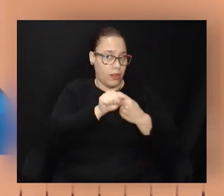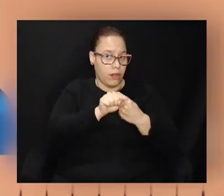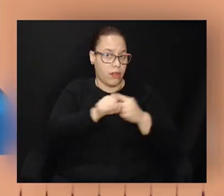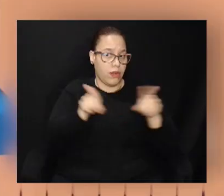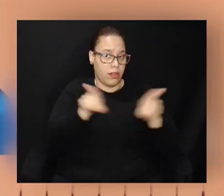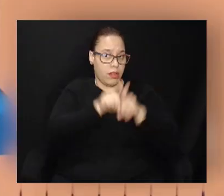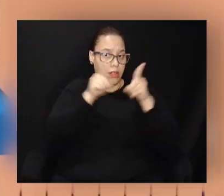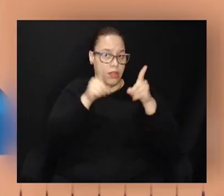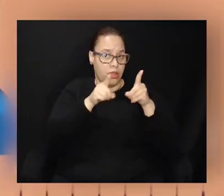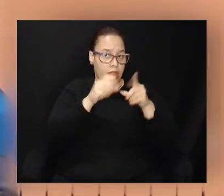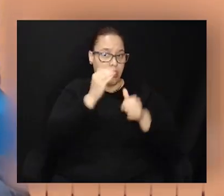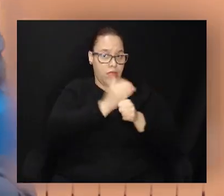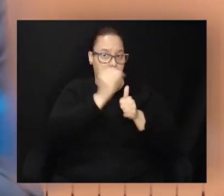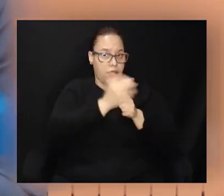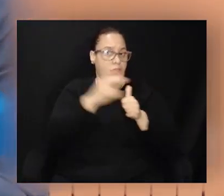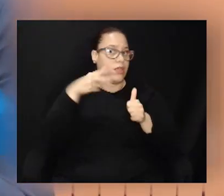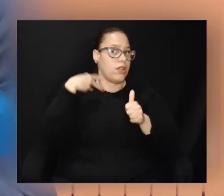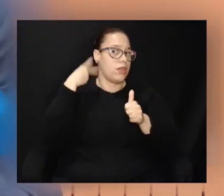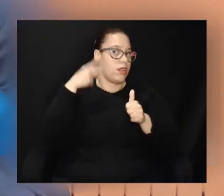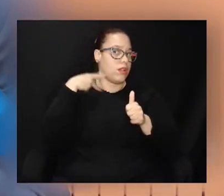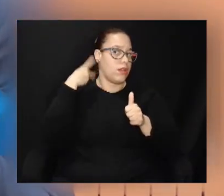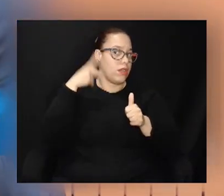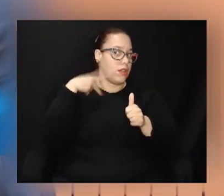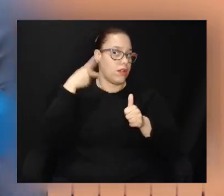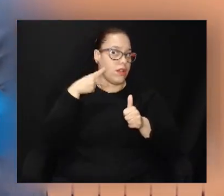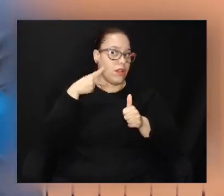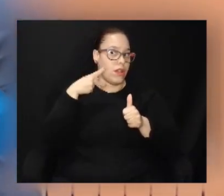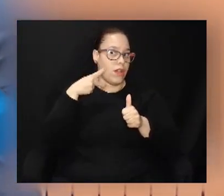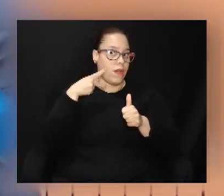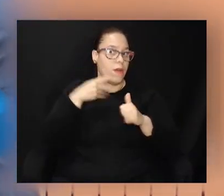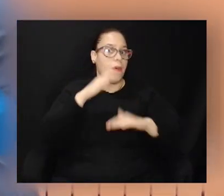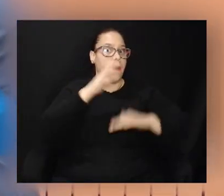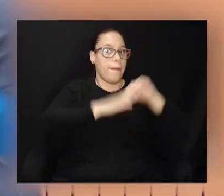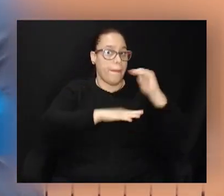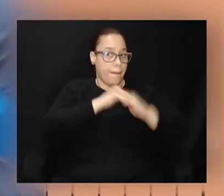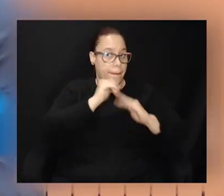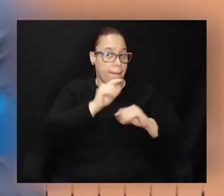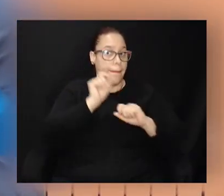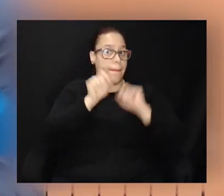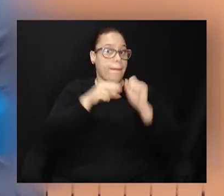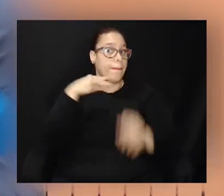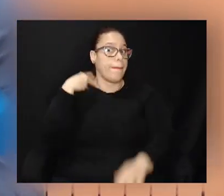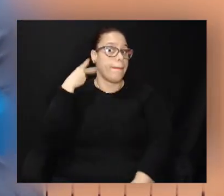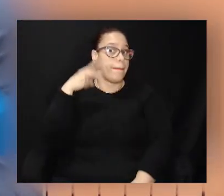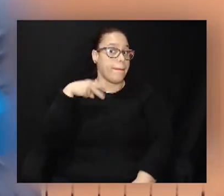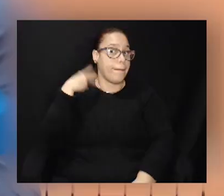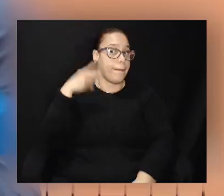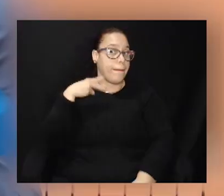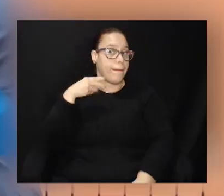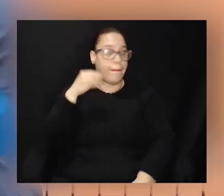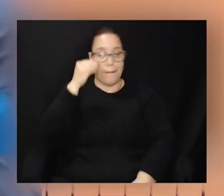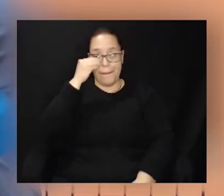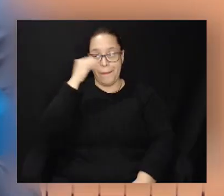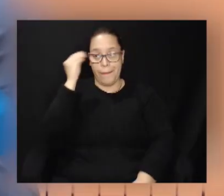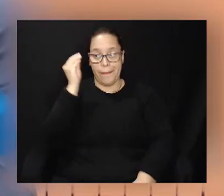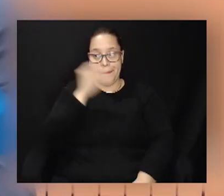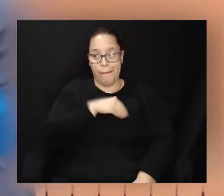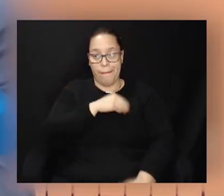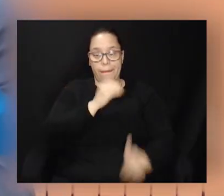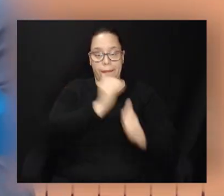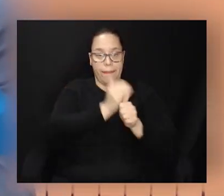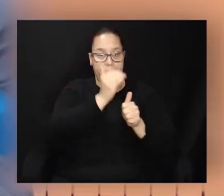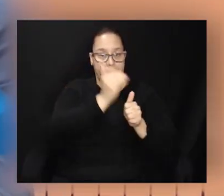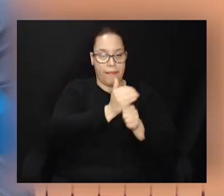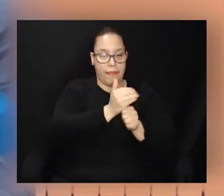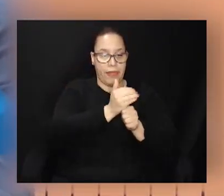mandato parlamentar. Estamos tratando de uma vereadora que abandonou o seu mandato,